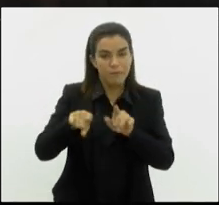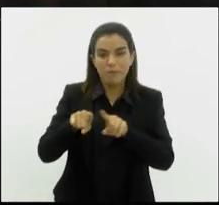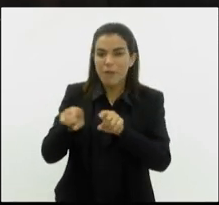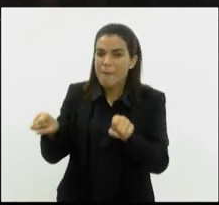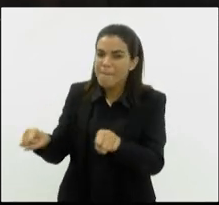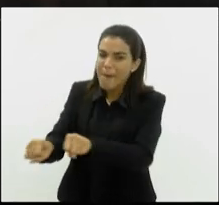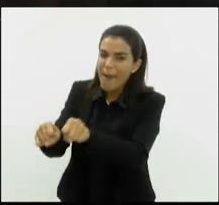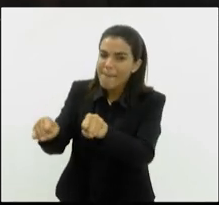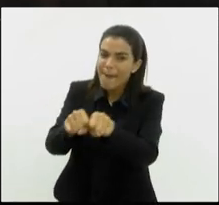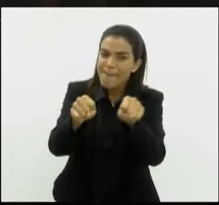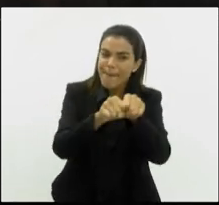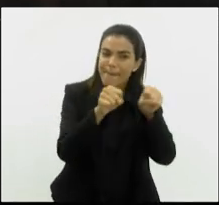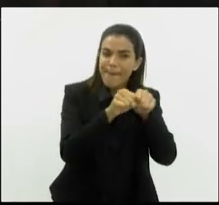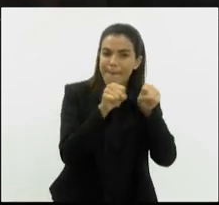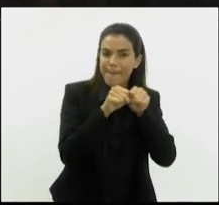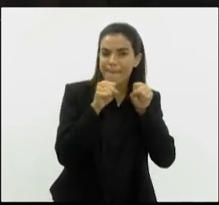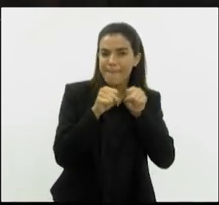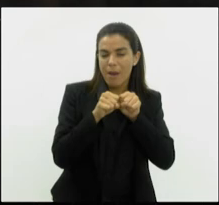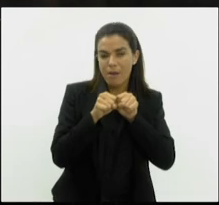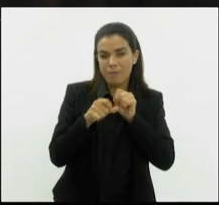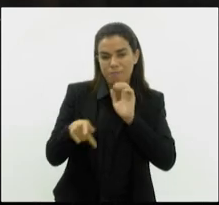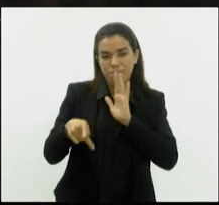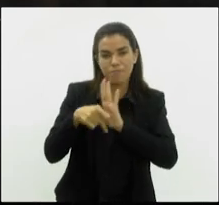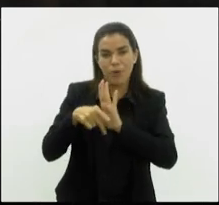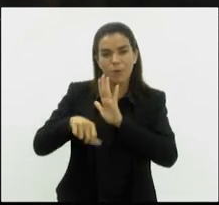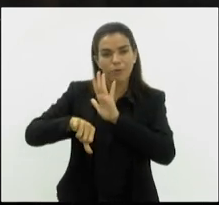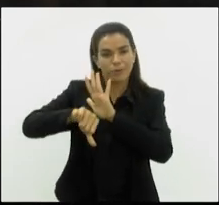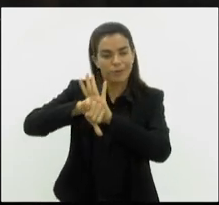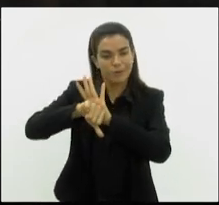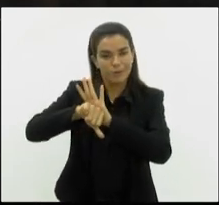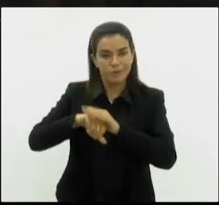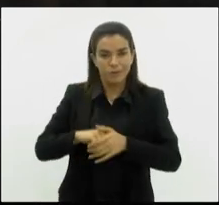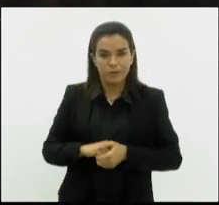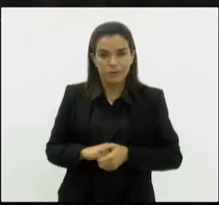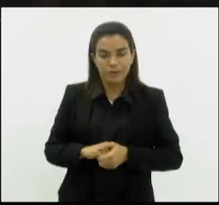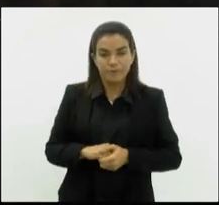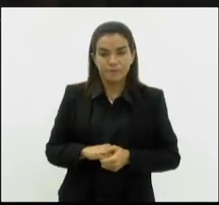de crime. Precisa ação, ação e ação.